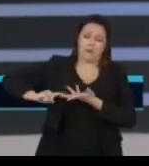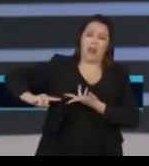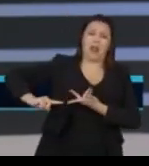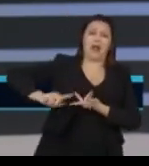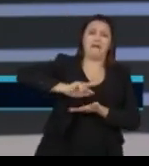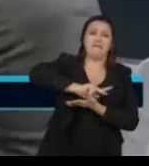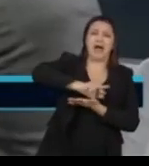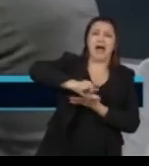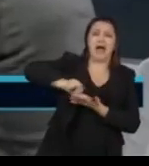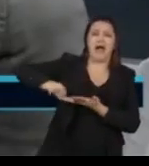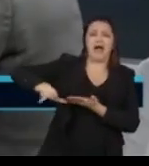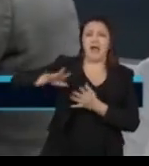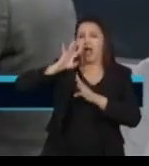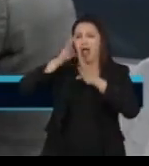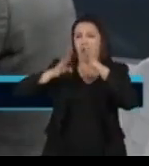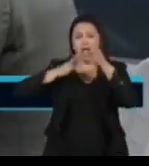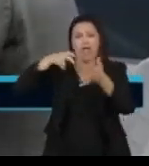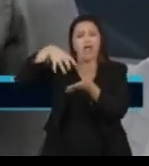uma